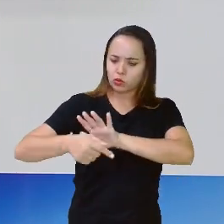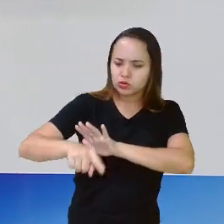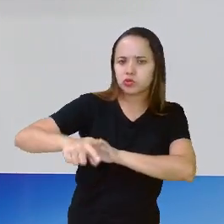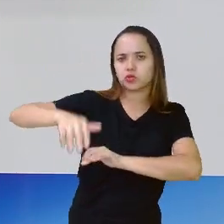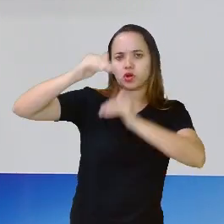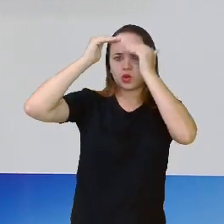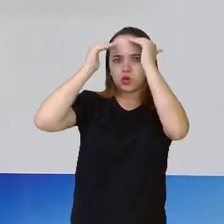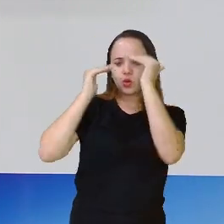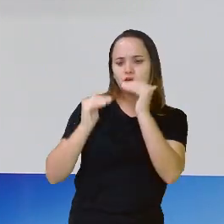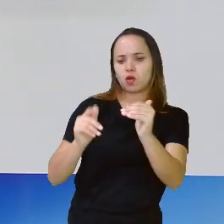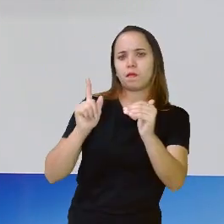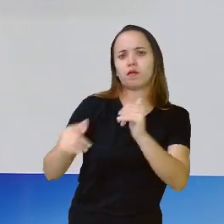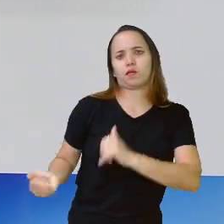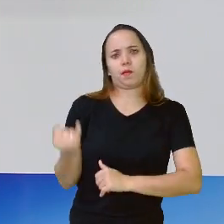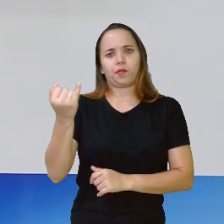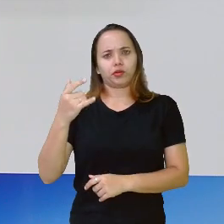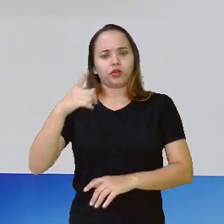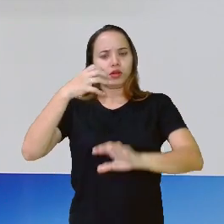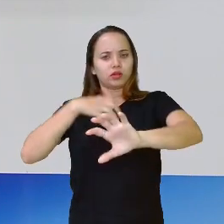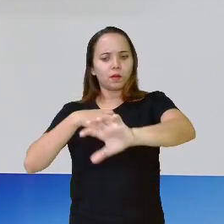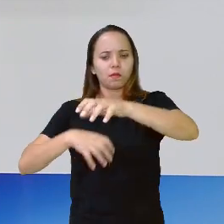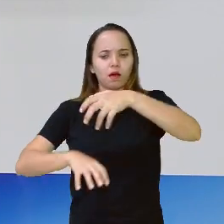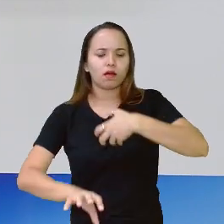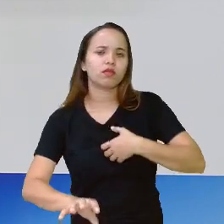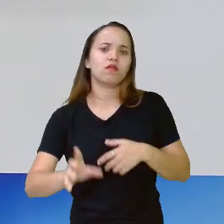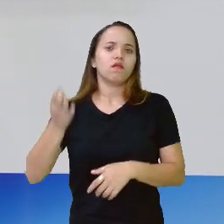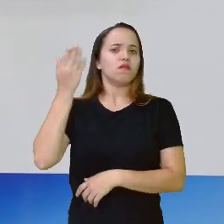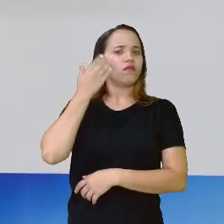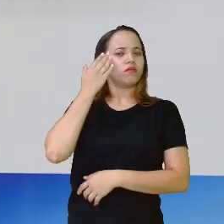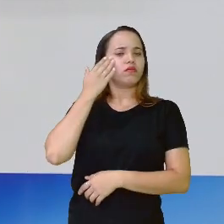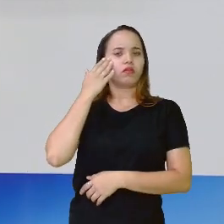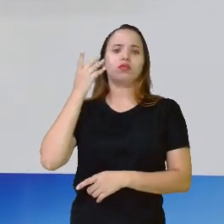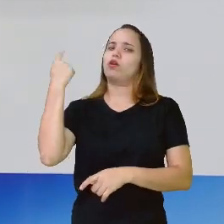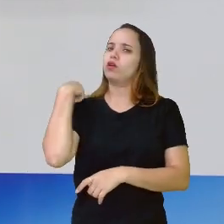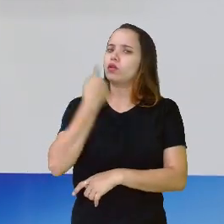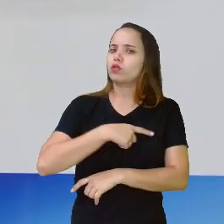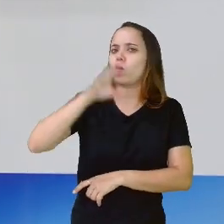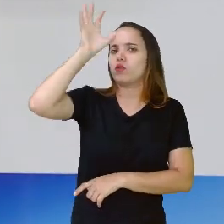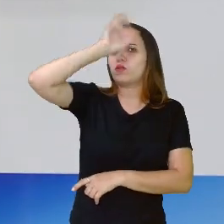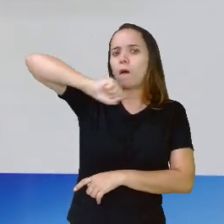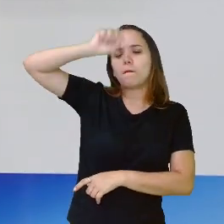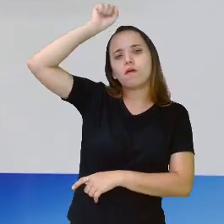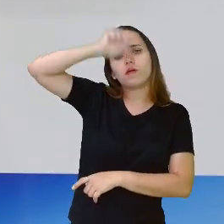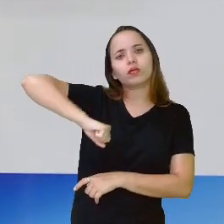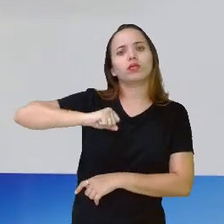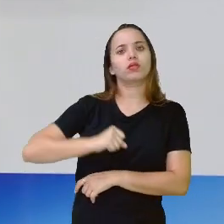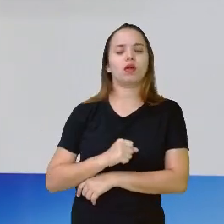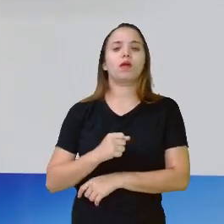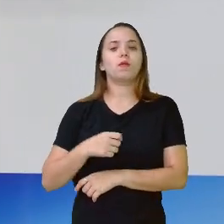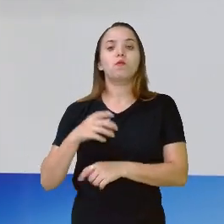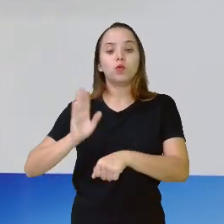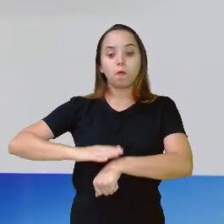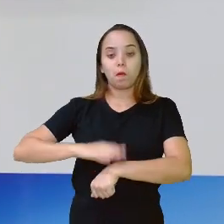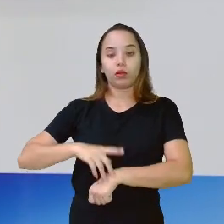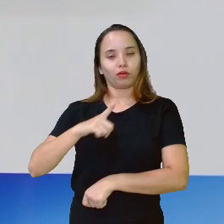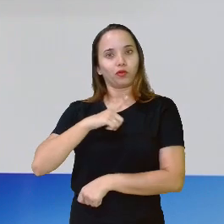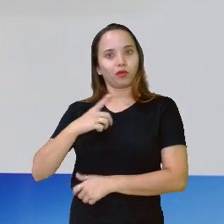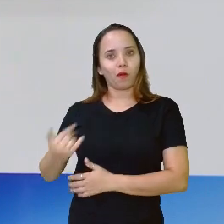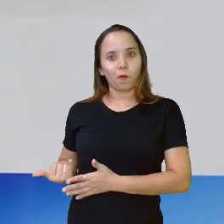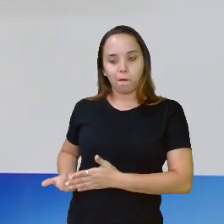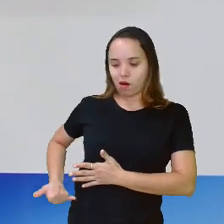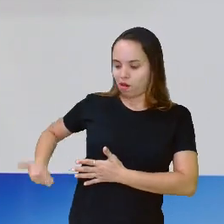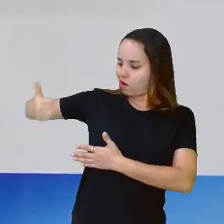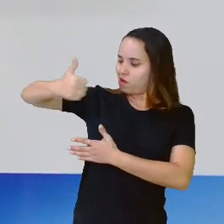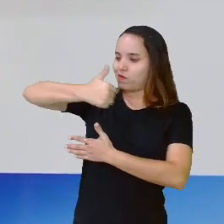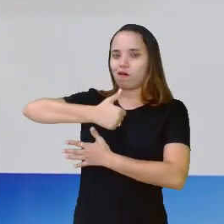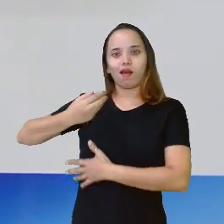que a empatia, entender que aprendemos muito quando temos o privilégio de conviver